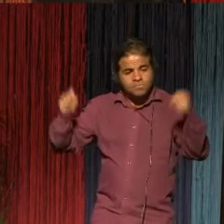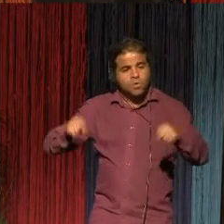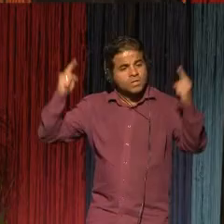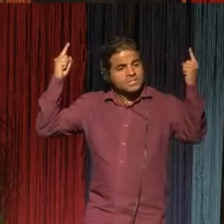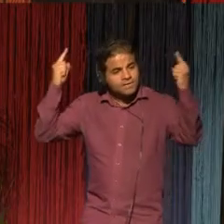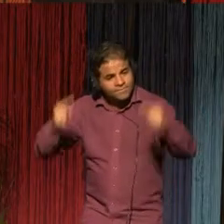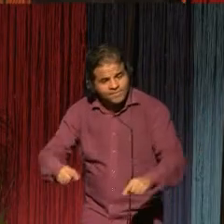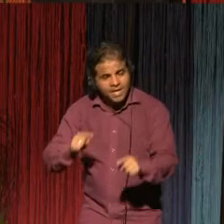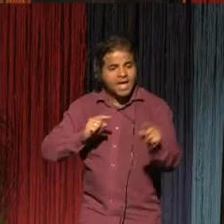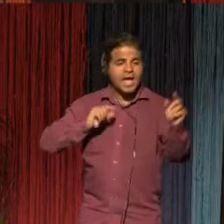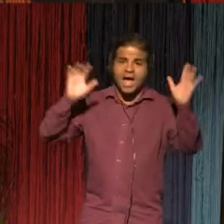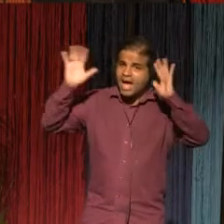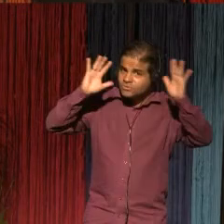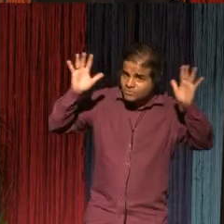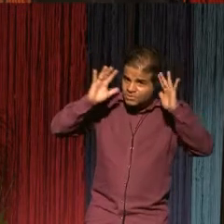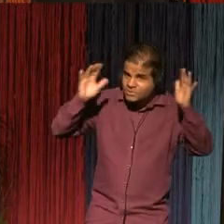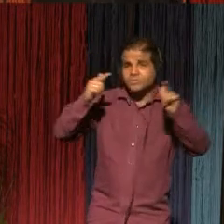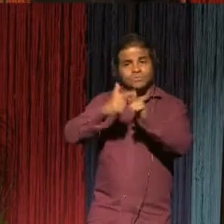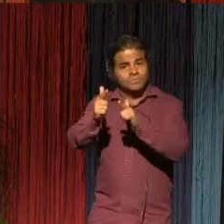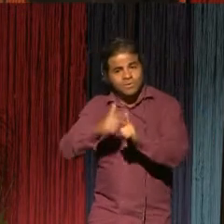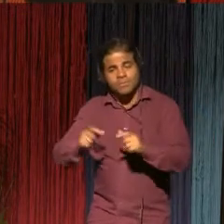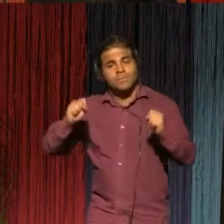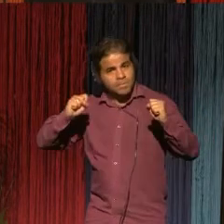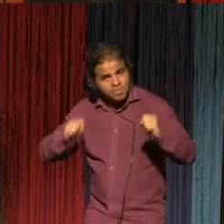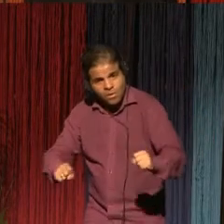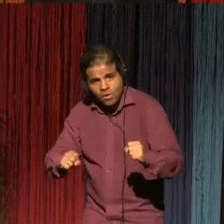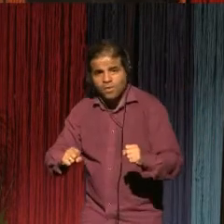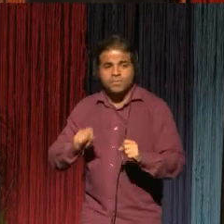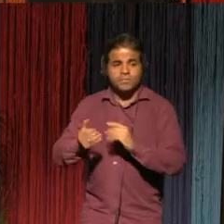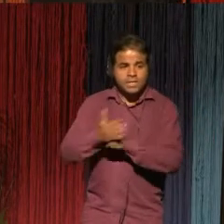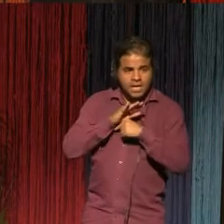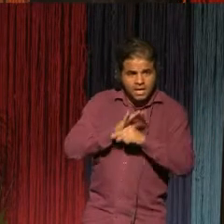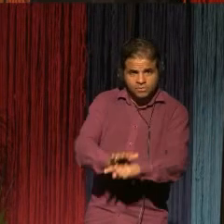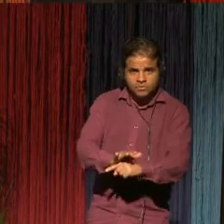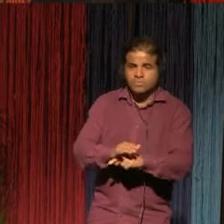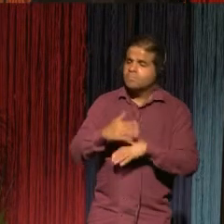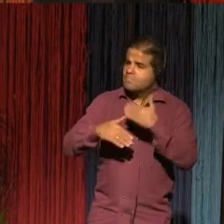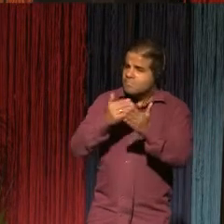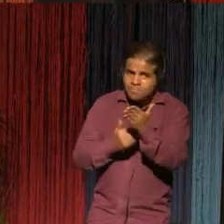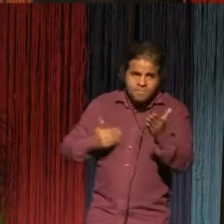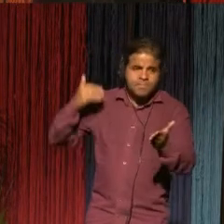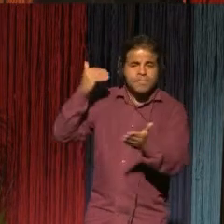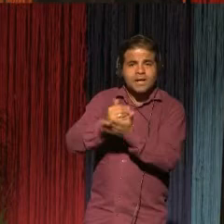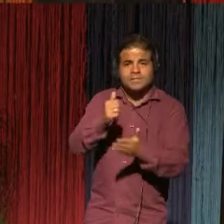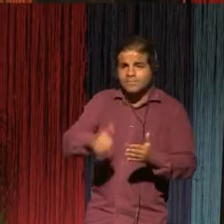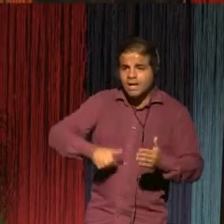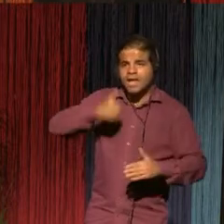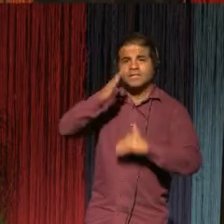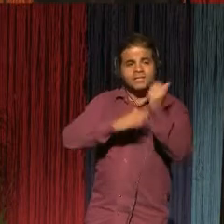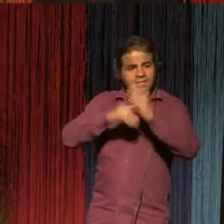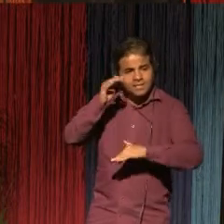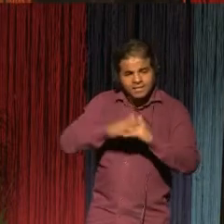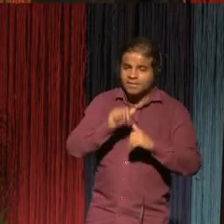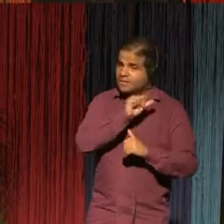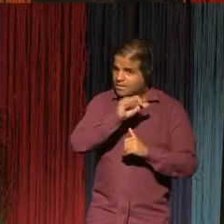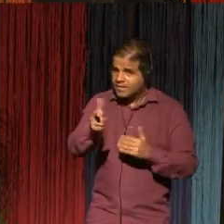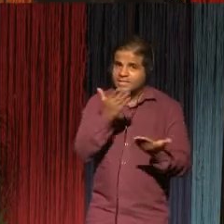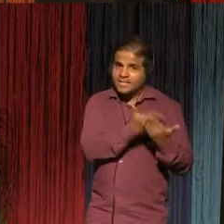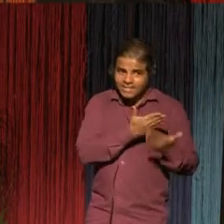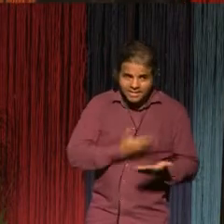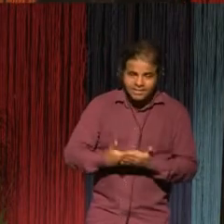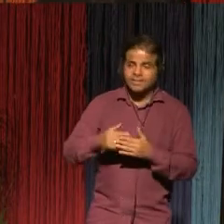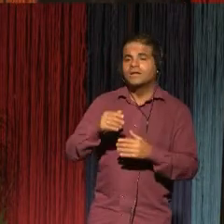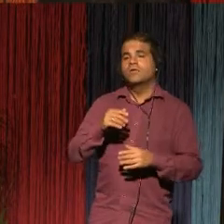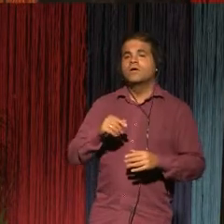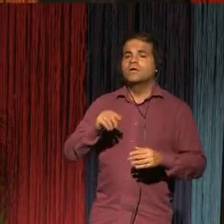resolução de problema, raciocínio. Elas então vão ajudar muito mais a melhorar naquelas habilidades que as aulas